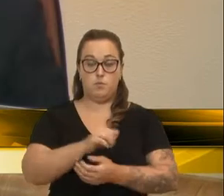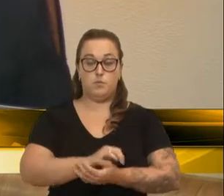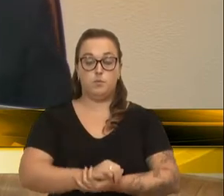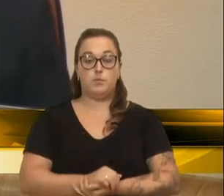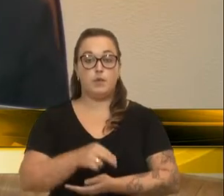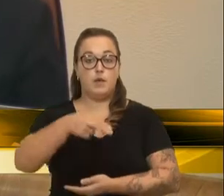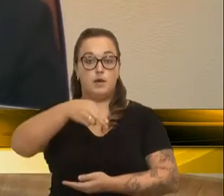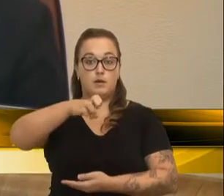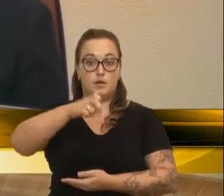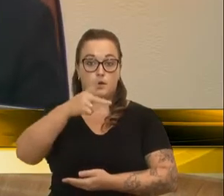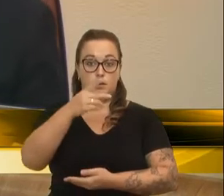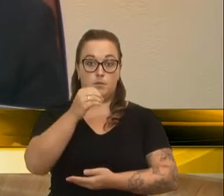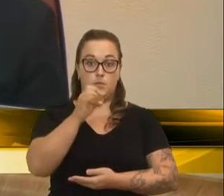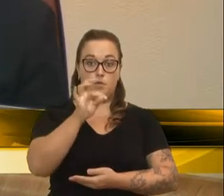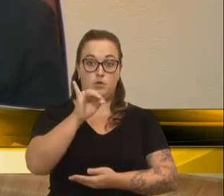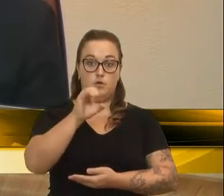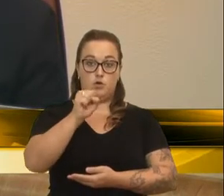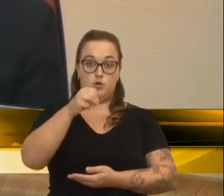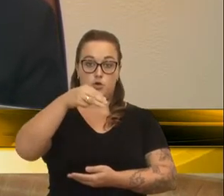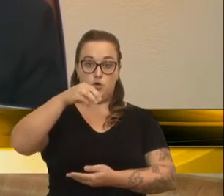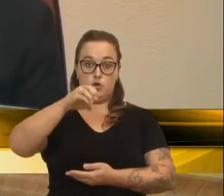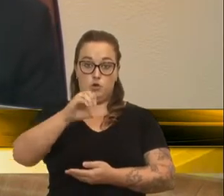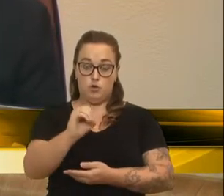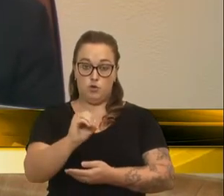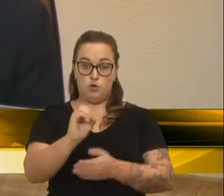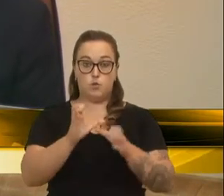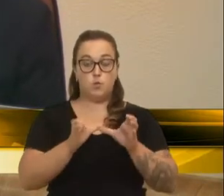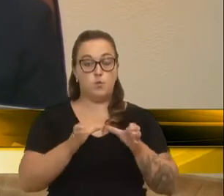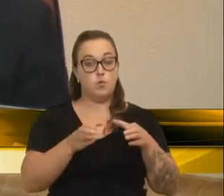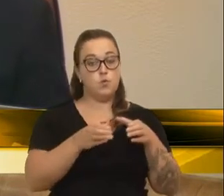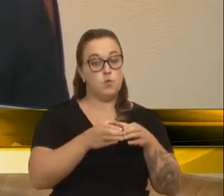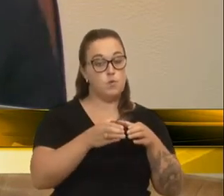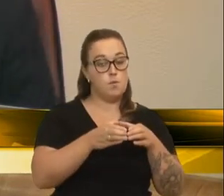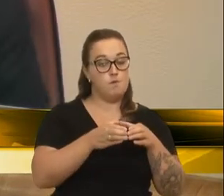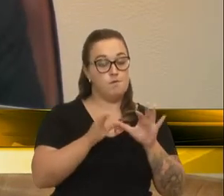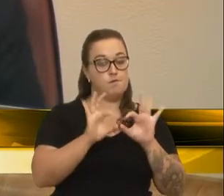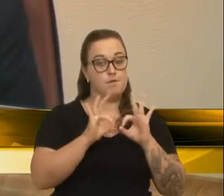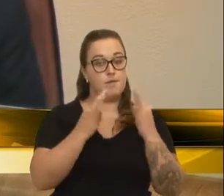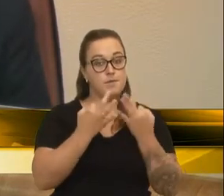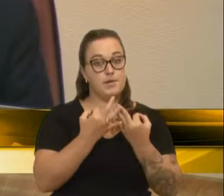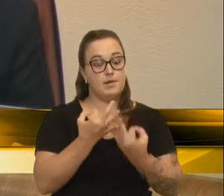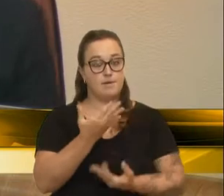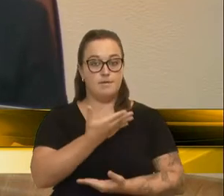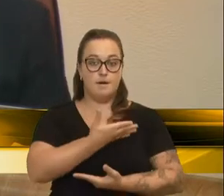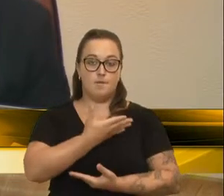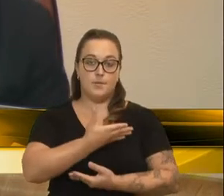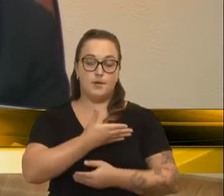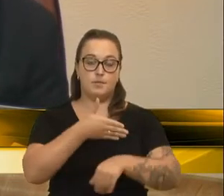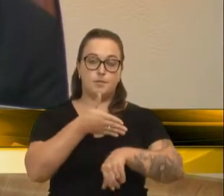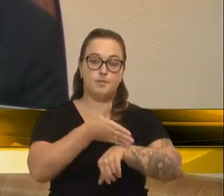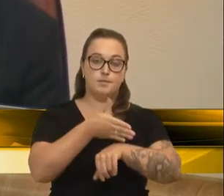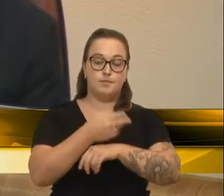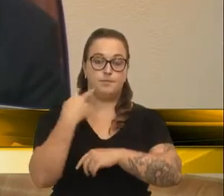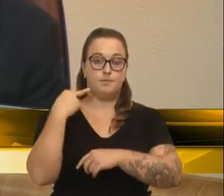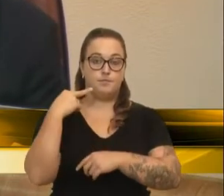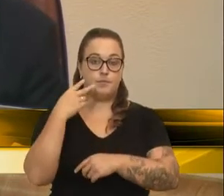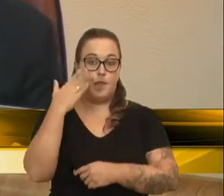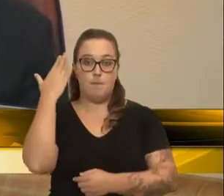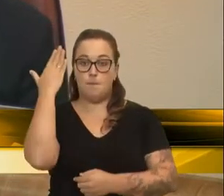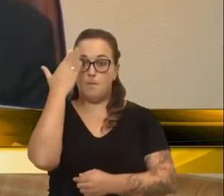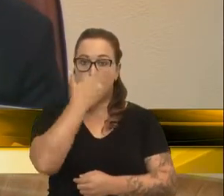Nepotismo, negócio de família, ação entre amigos. É público e notório que o denunciado Daniel